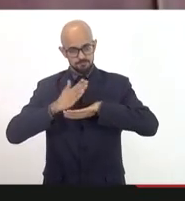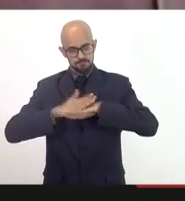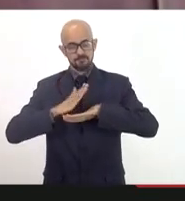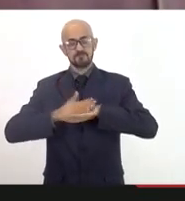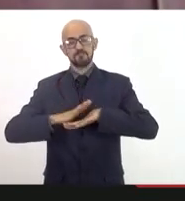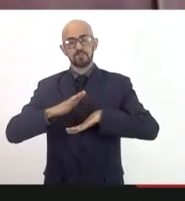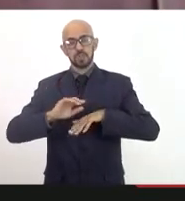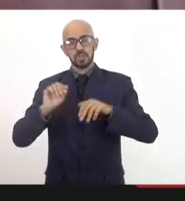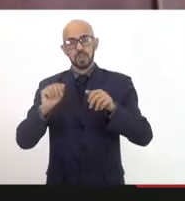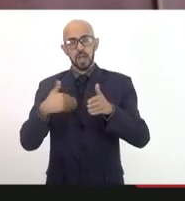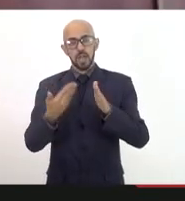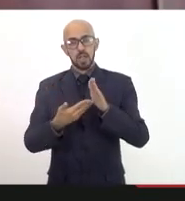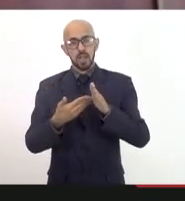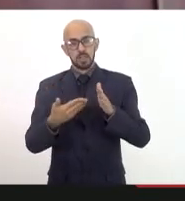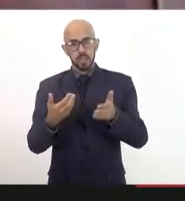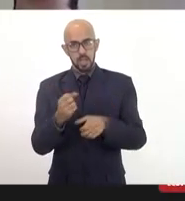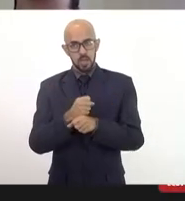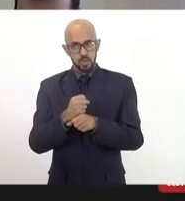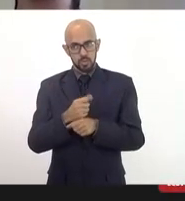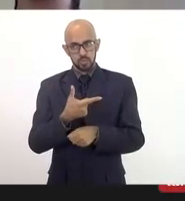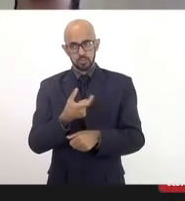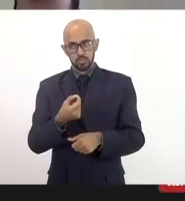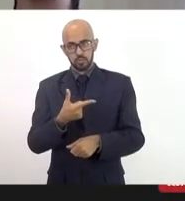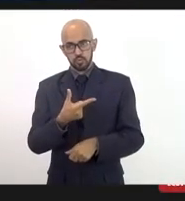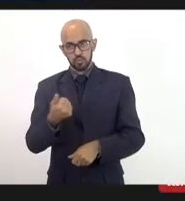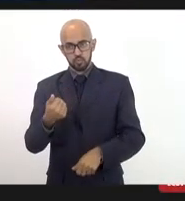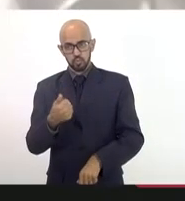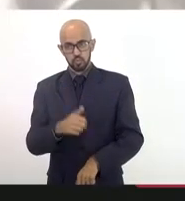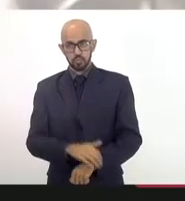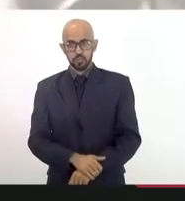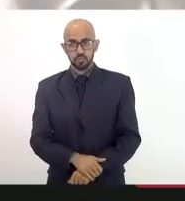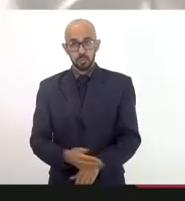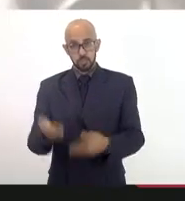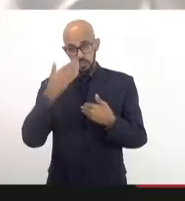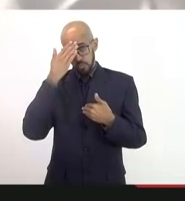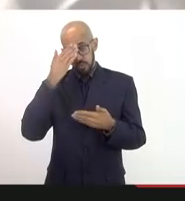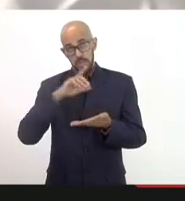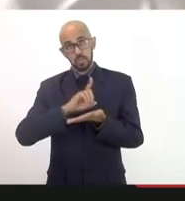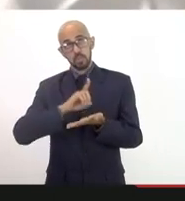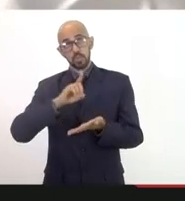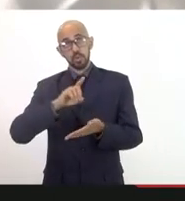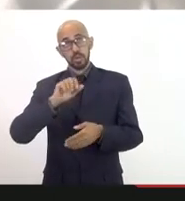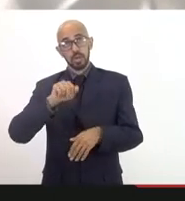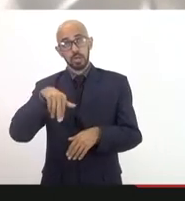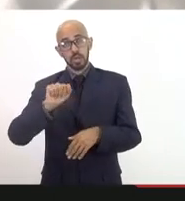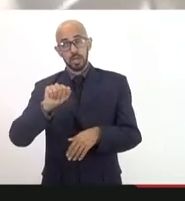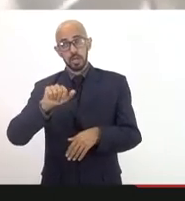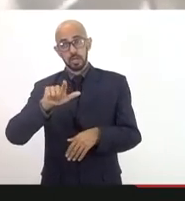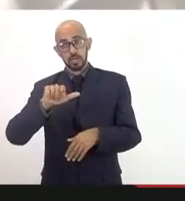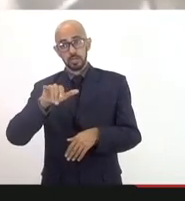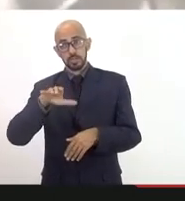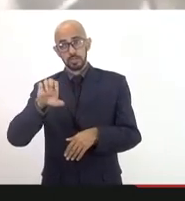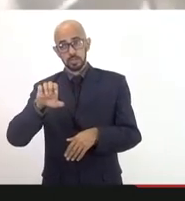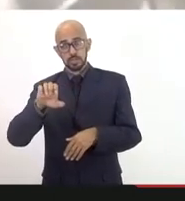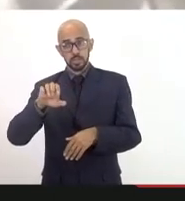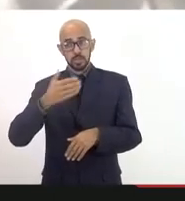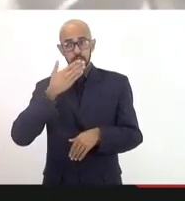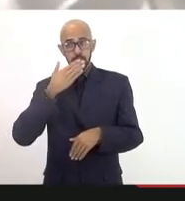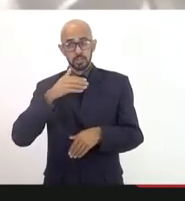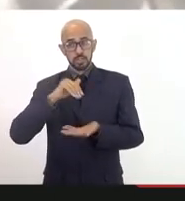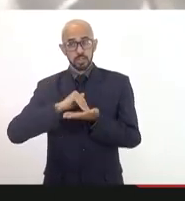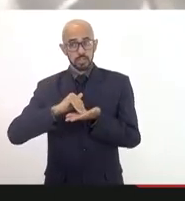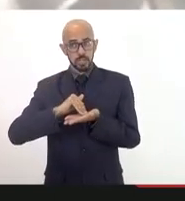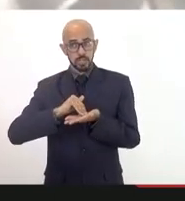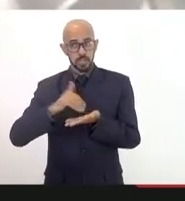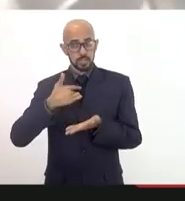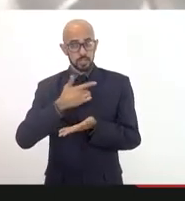ainda este ano. Obrigada, doutora Annalice. Eu queria pedir à Secretaria de Saúde que